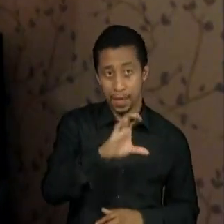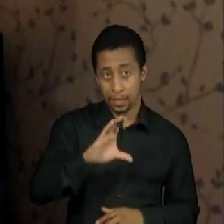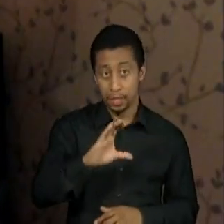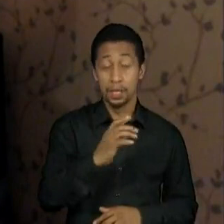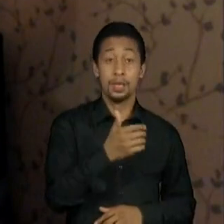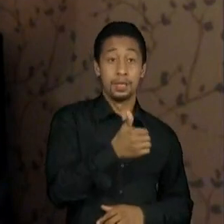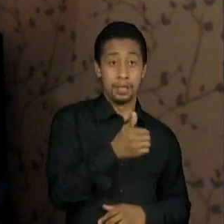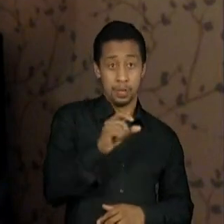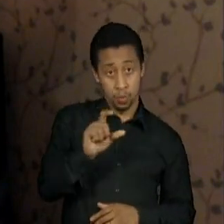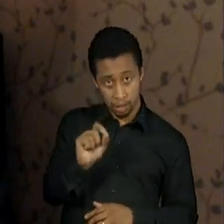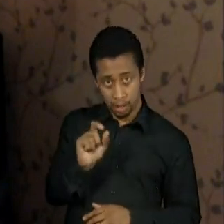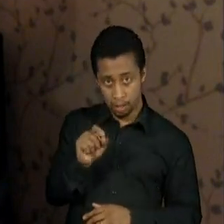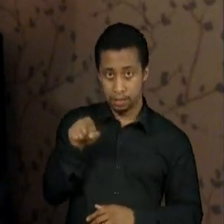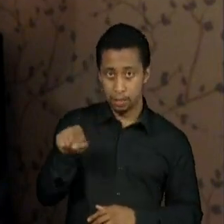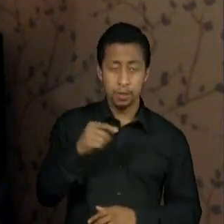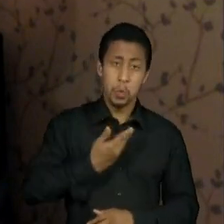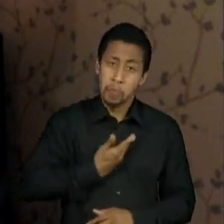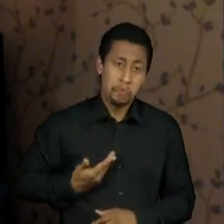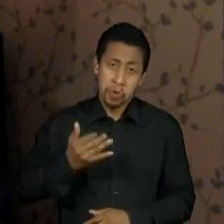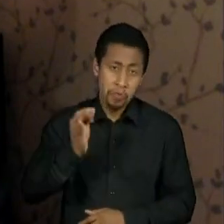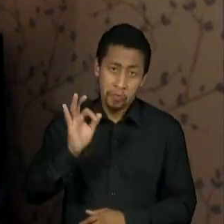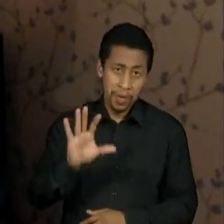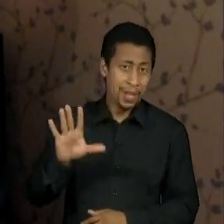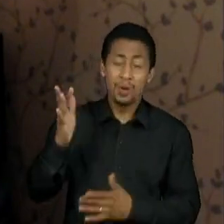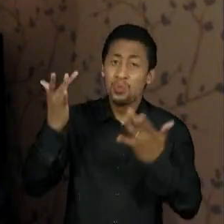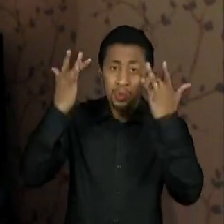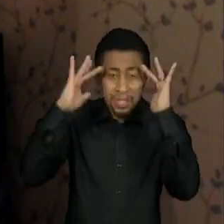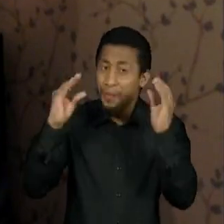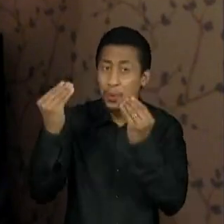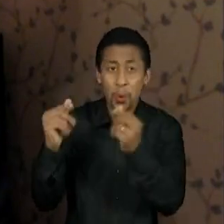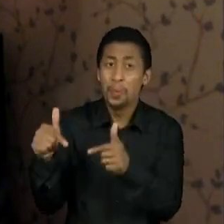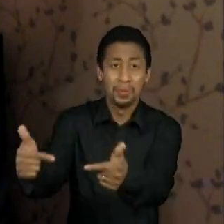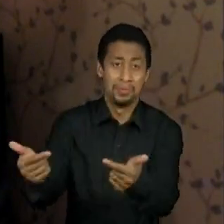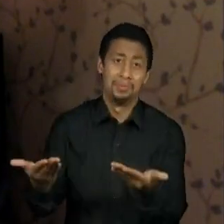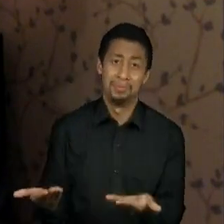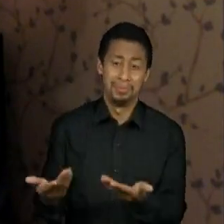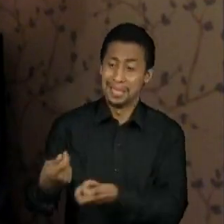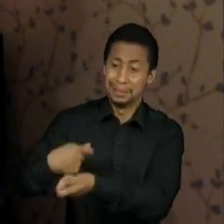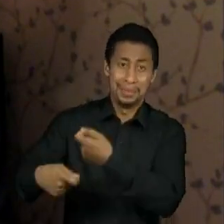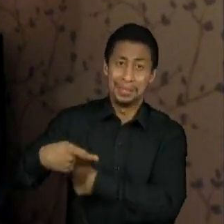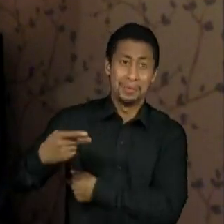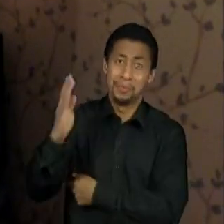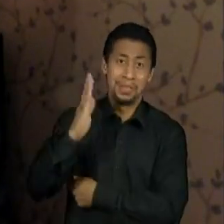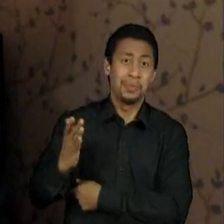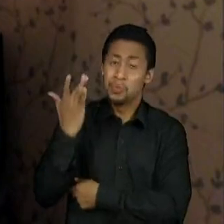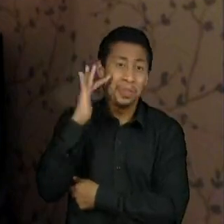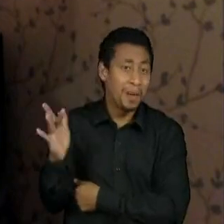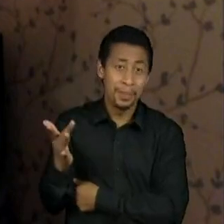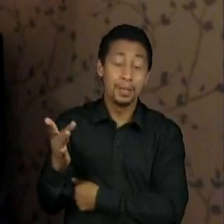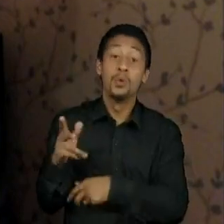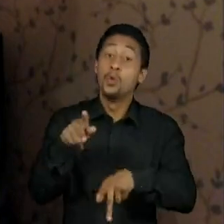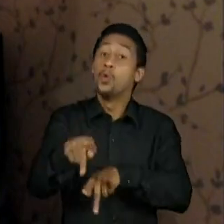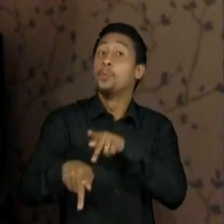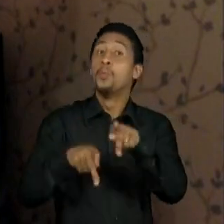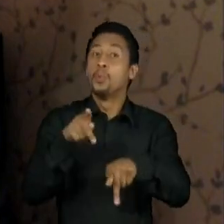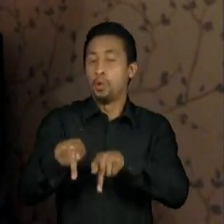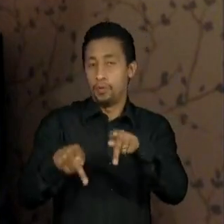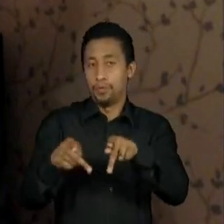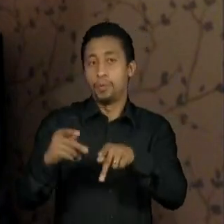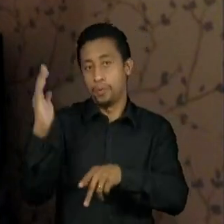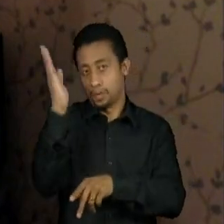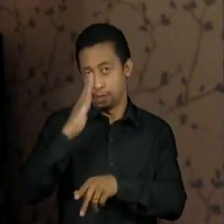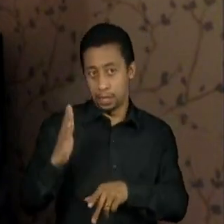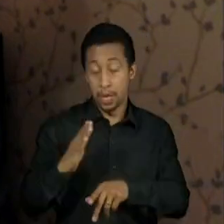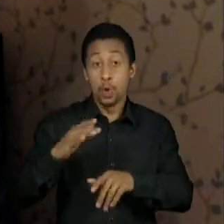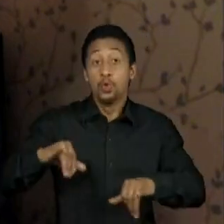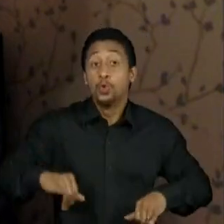fazer com a questão tributária do nosso país. O que pesa no bolso do brasileiro, Jorge, não é o imposto de